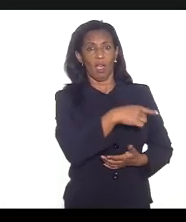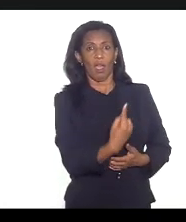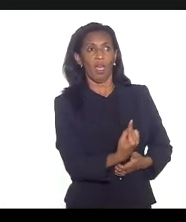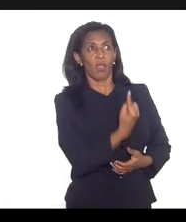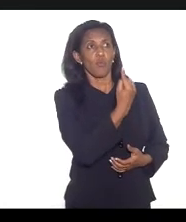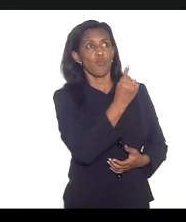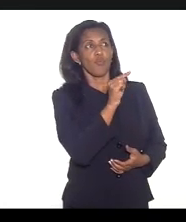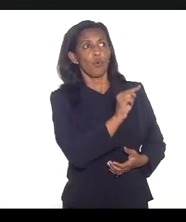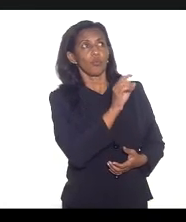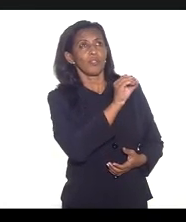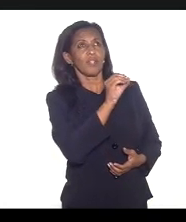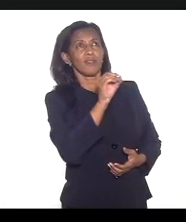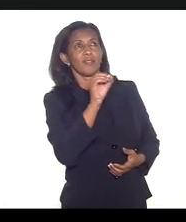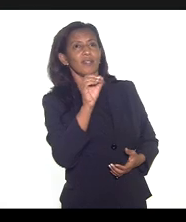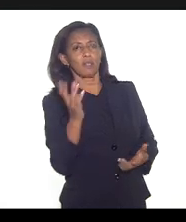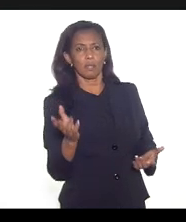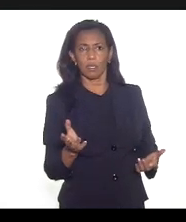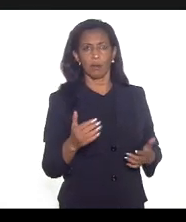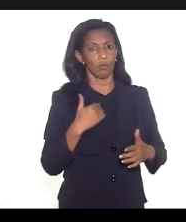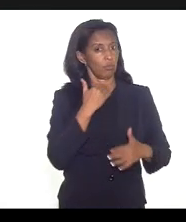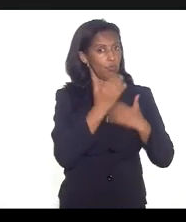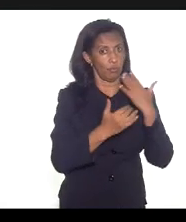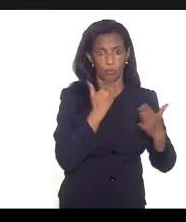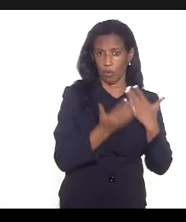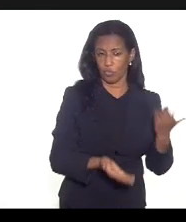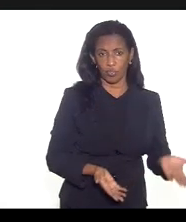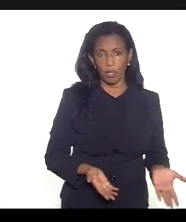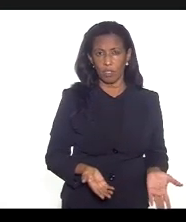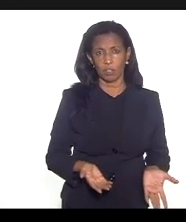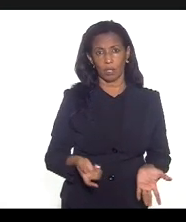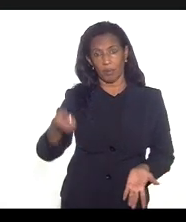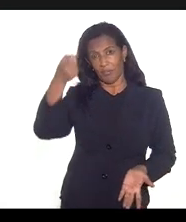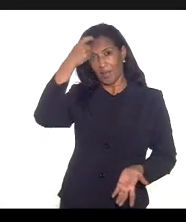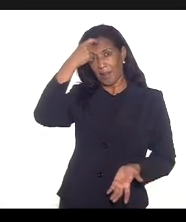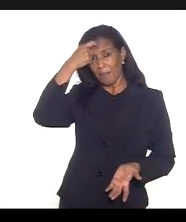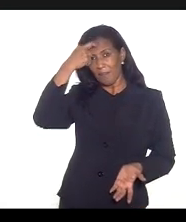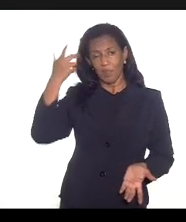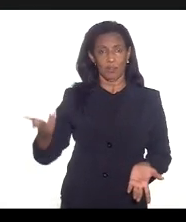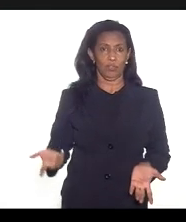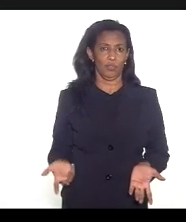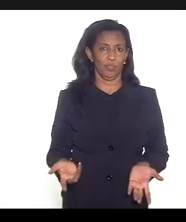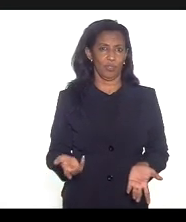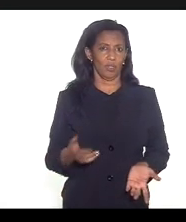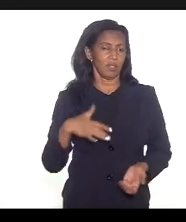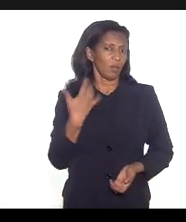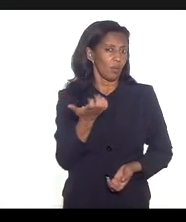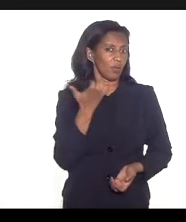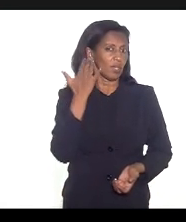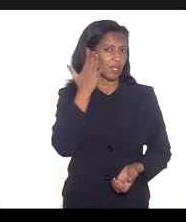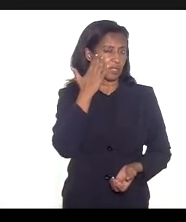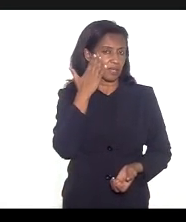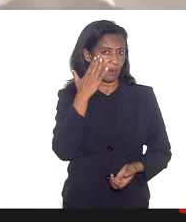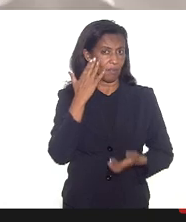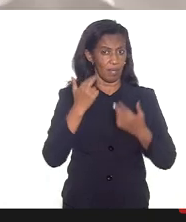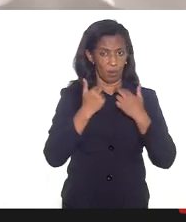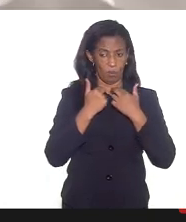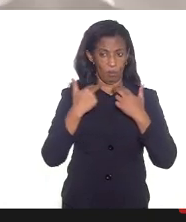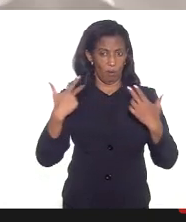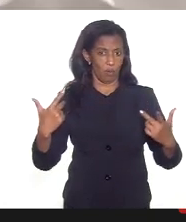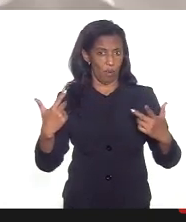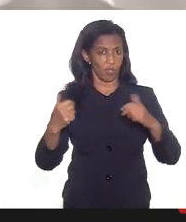é 1.001 sei que entre nós não adianta é isso não bom então queria saber assim é ele vai